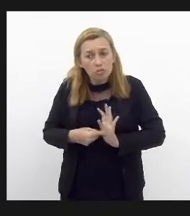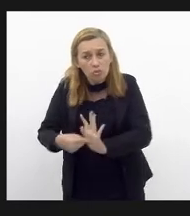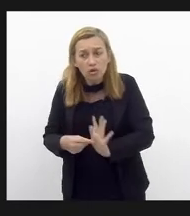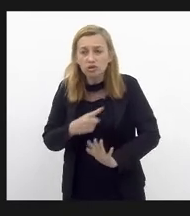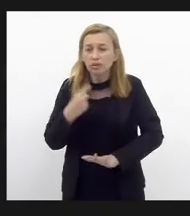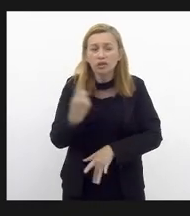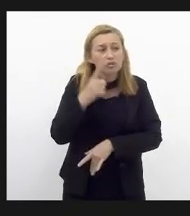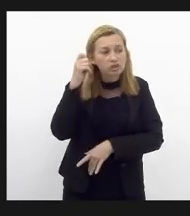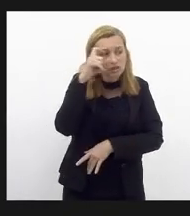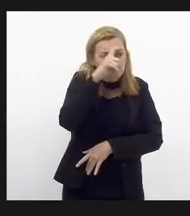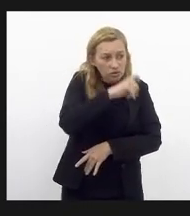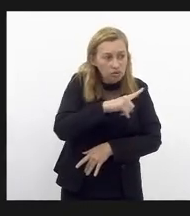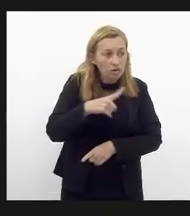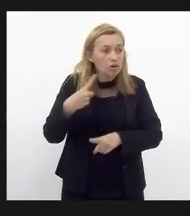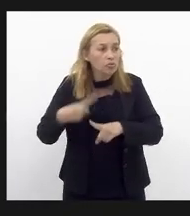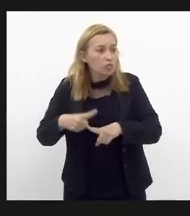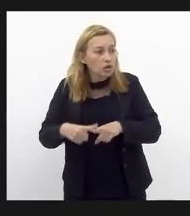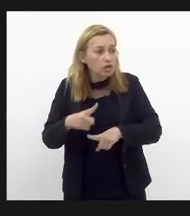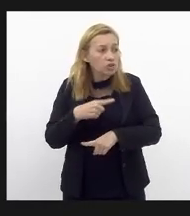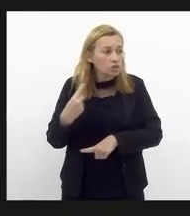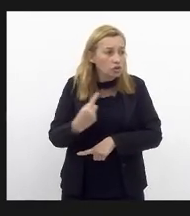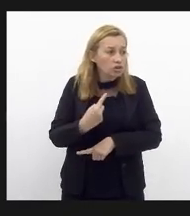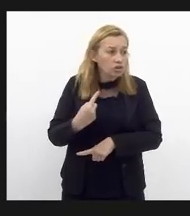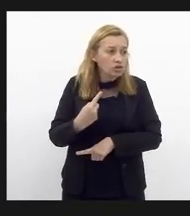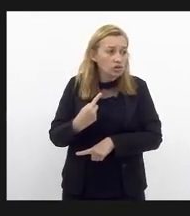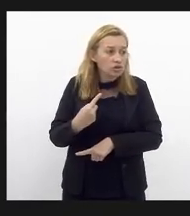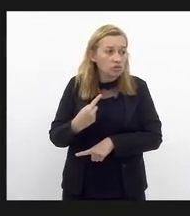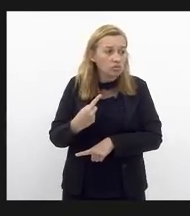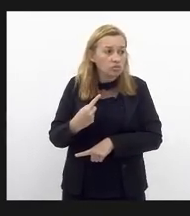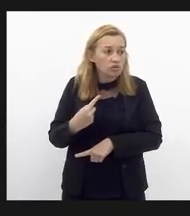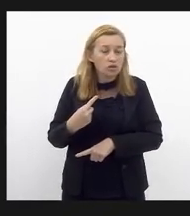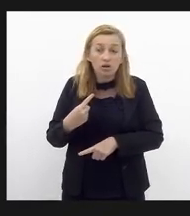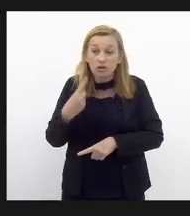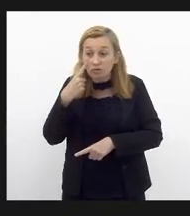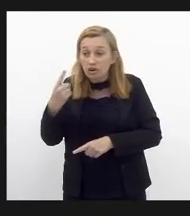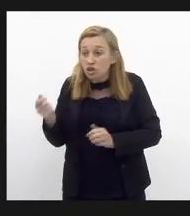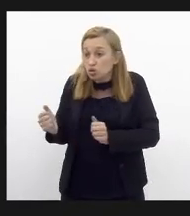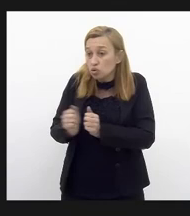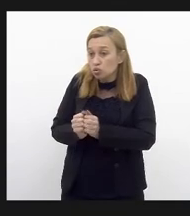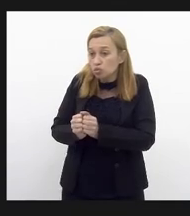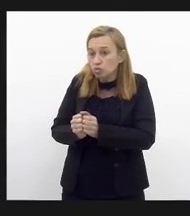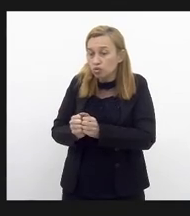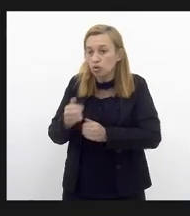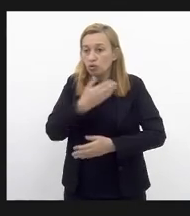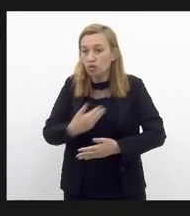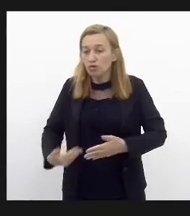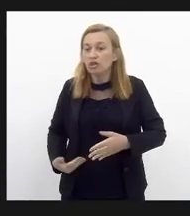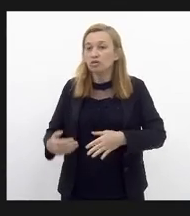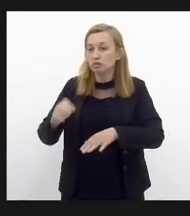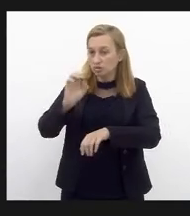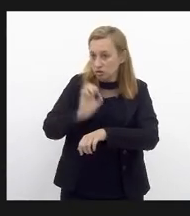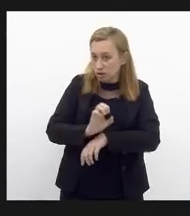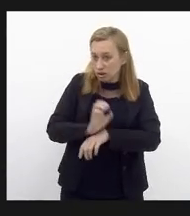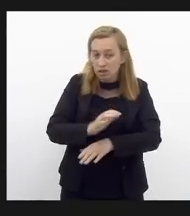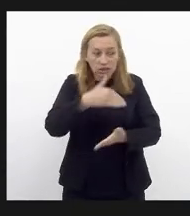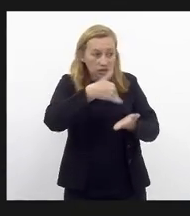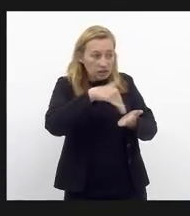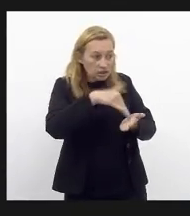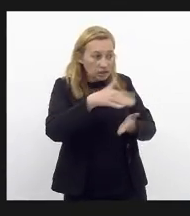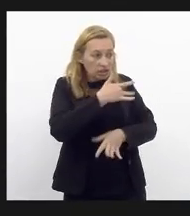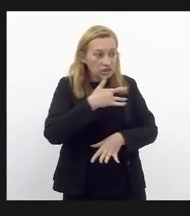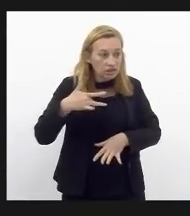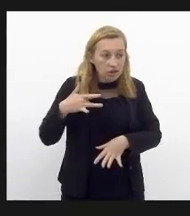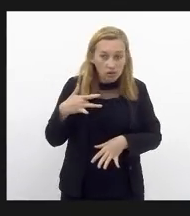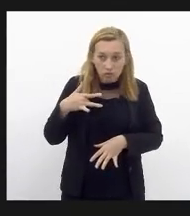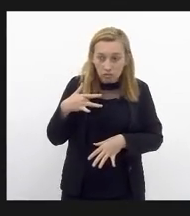as dificuldades, porque nós vamos buscar junto ao governo do Estado, à Secretaria de Saúde e ao secretário de Saúde, que